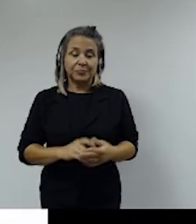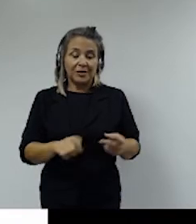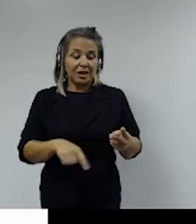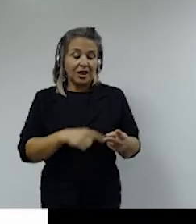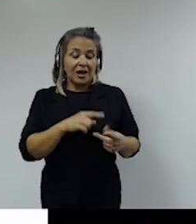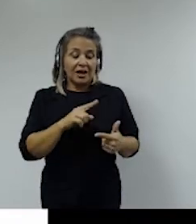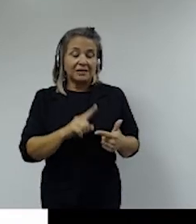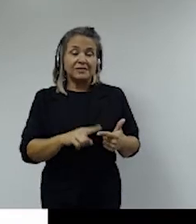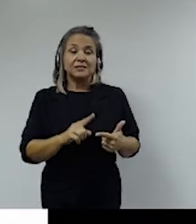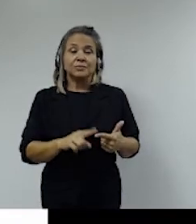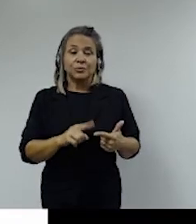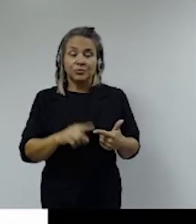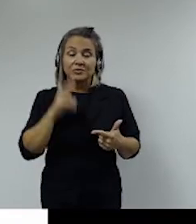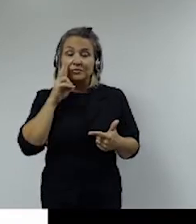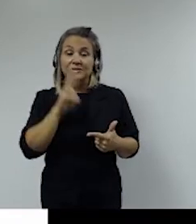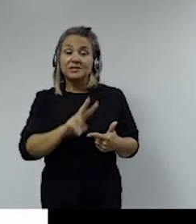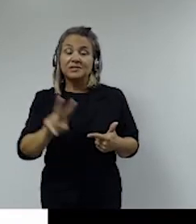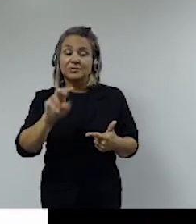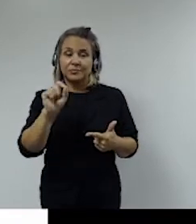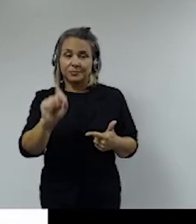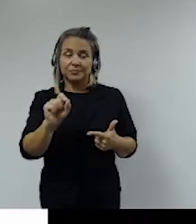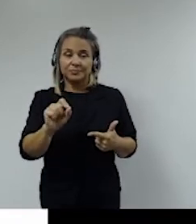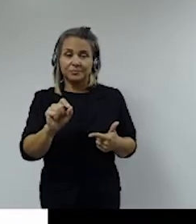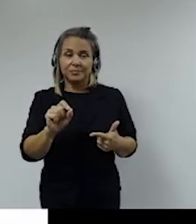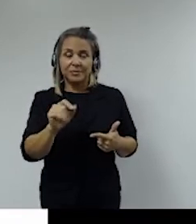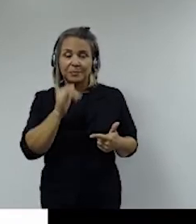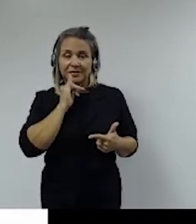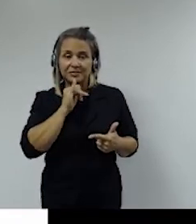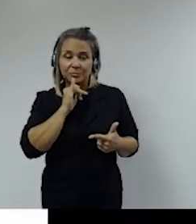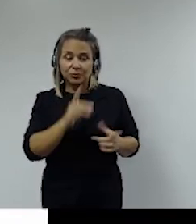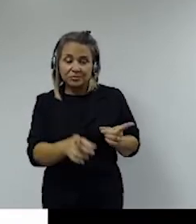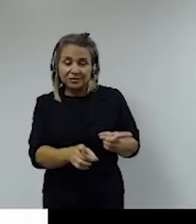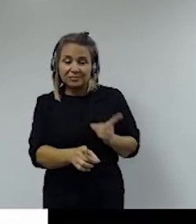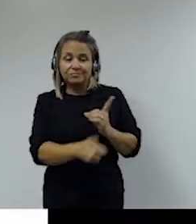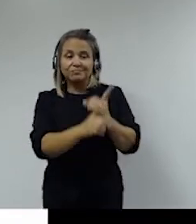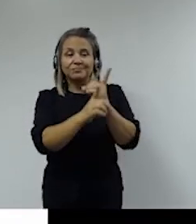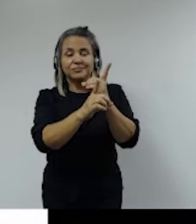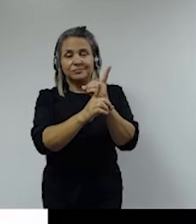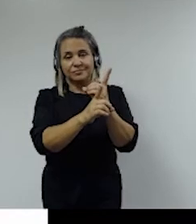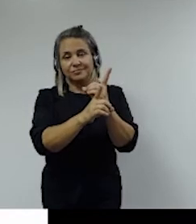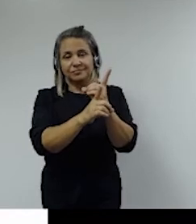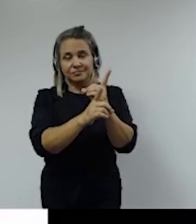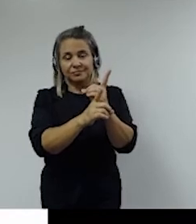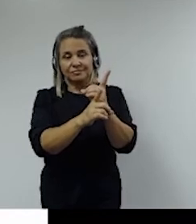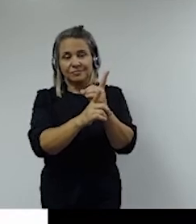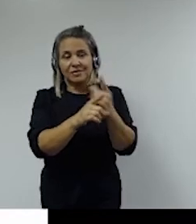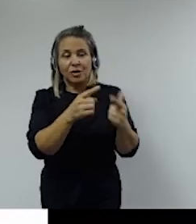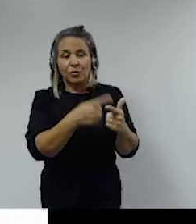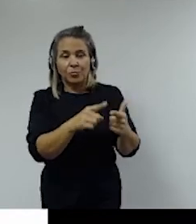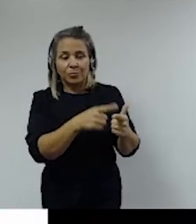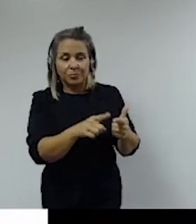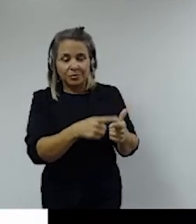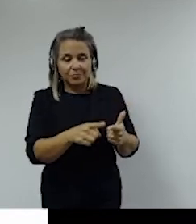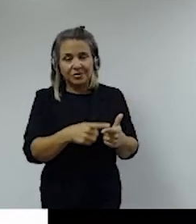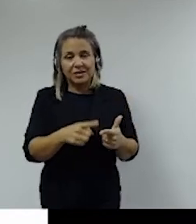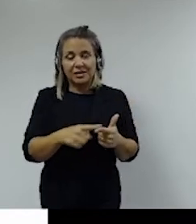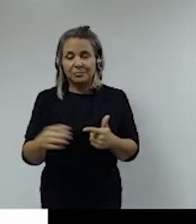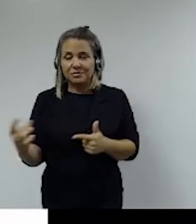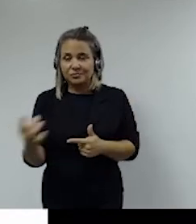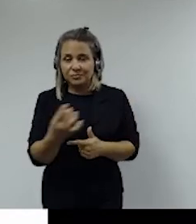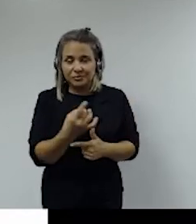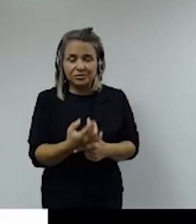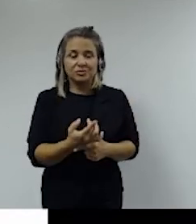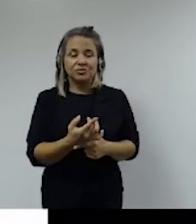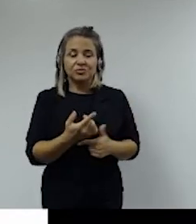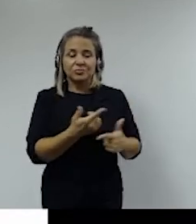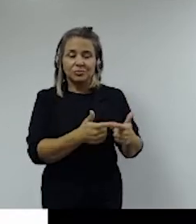uma segunda dimensão é exatamente quando se detecta, né, uma situação de individual de maus